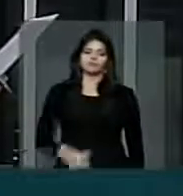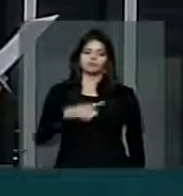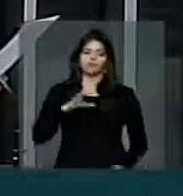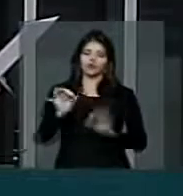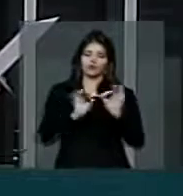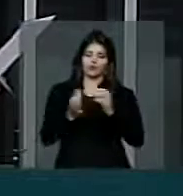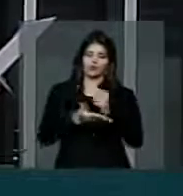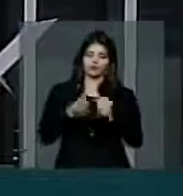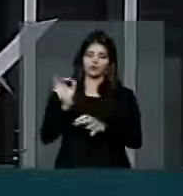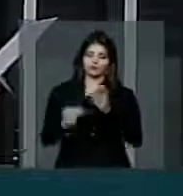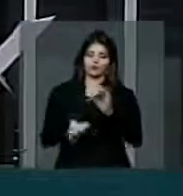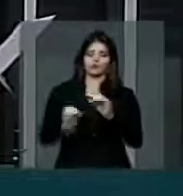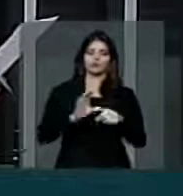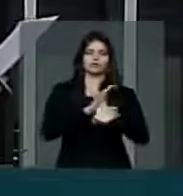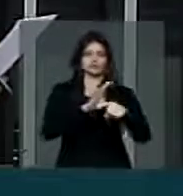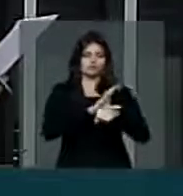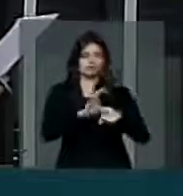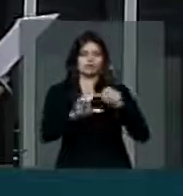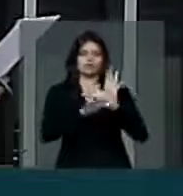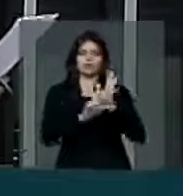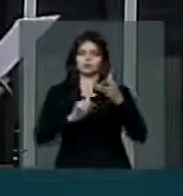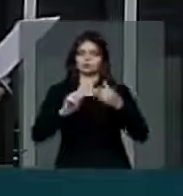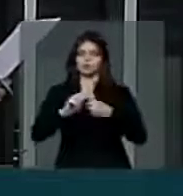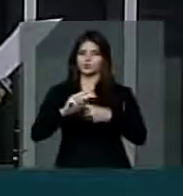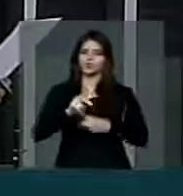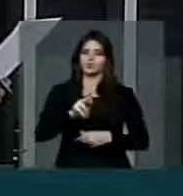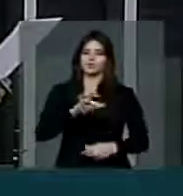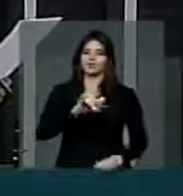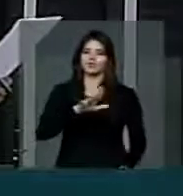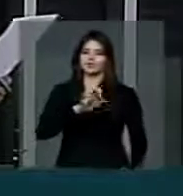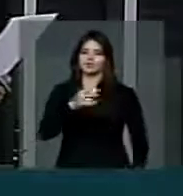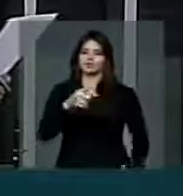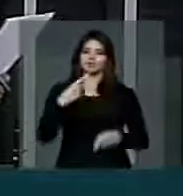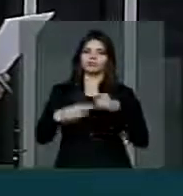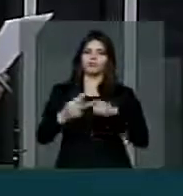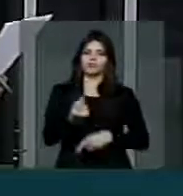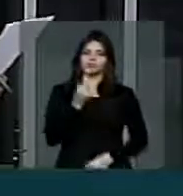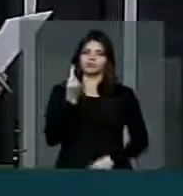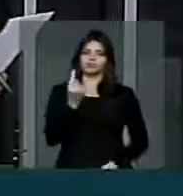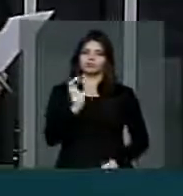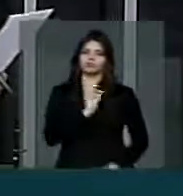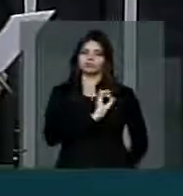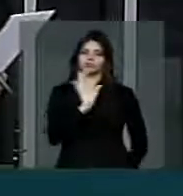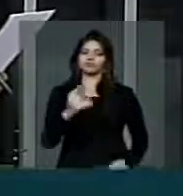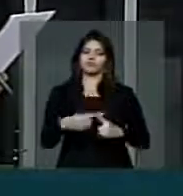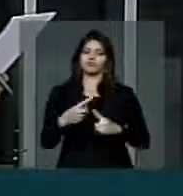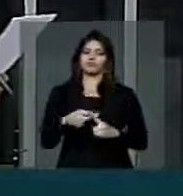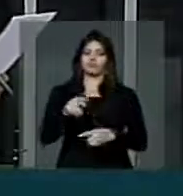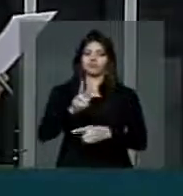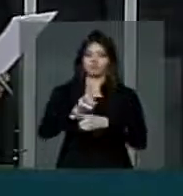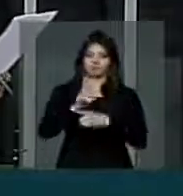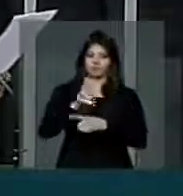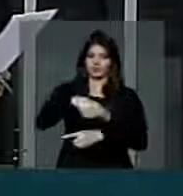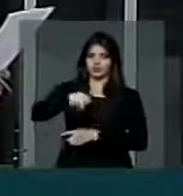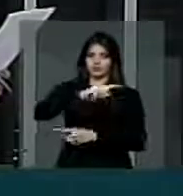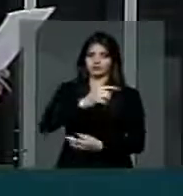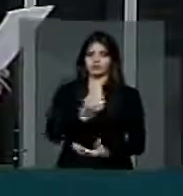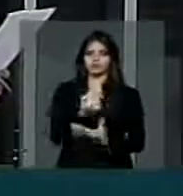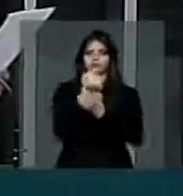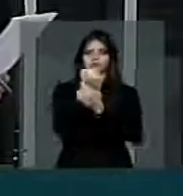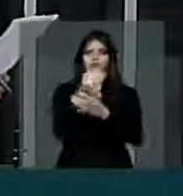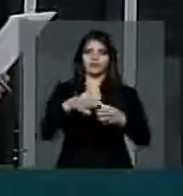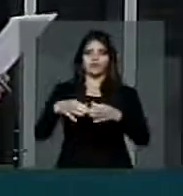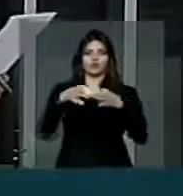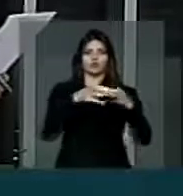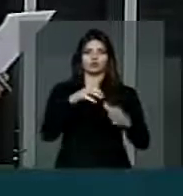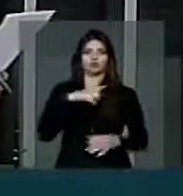estrutura jurídico-constitucional, a privação da liberdade individual em benefício da segurança coletiva constitui